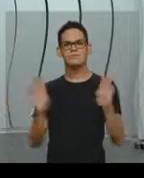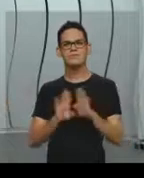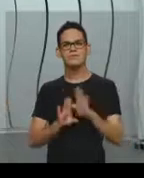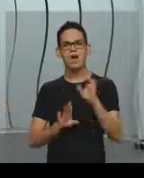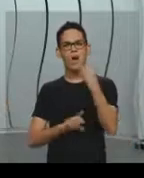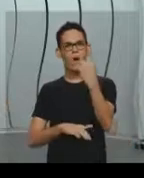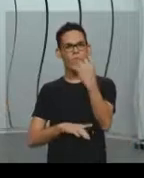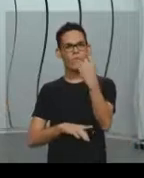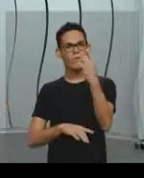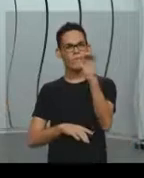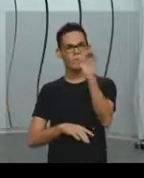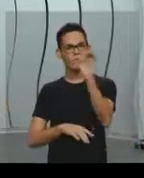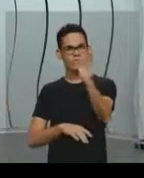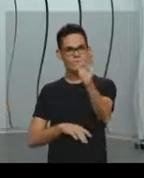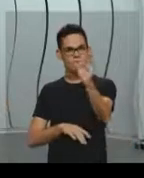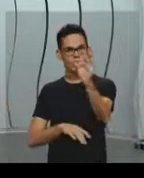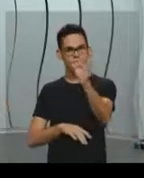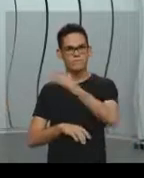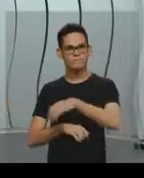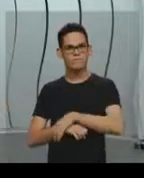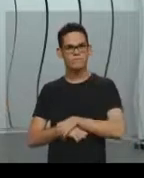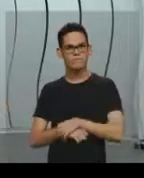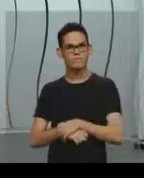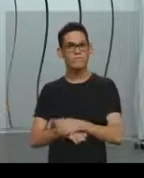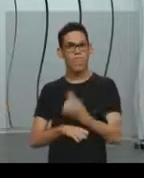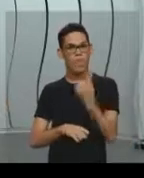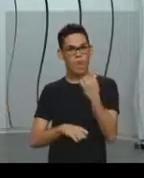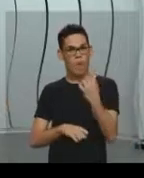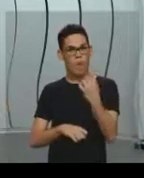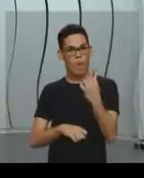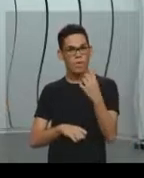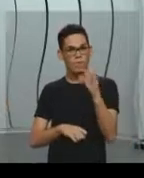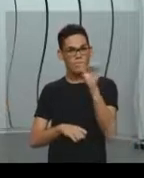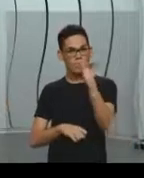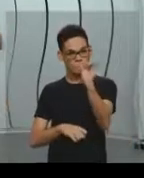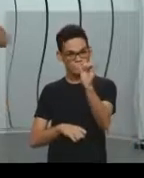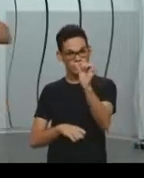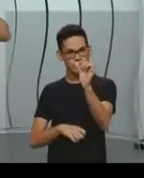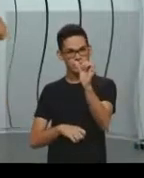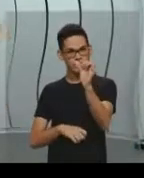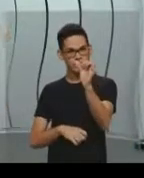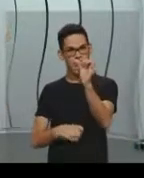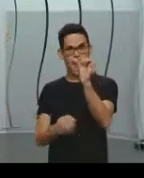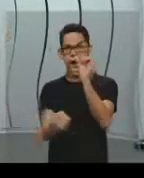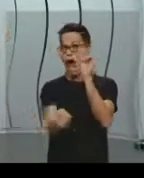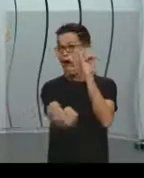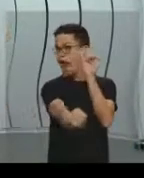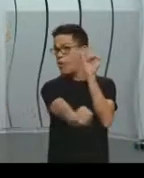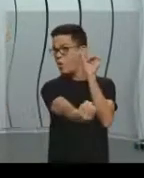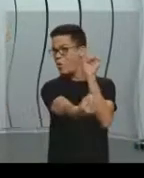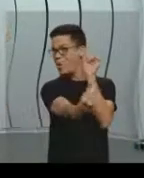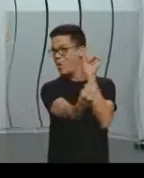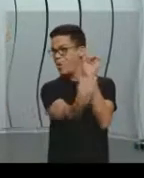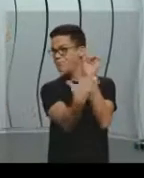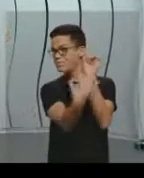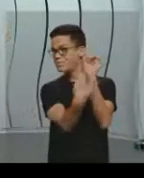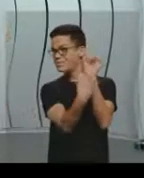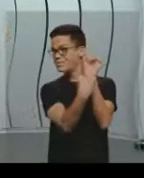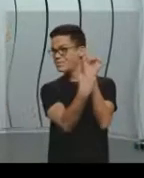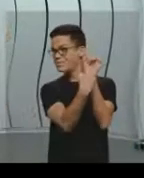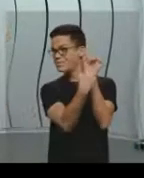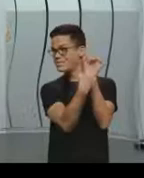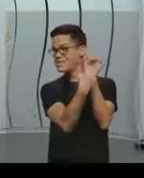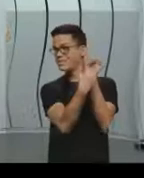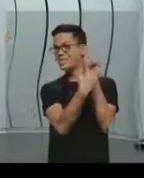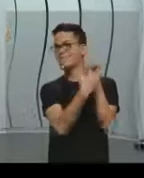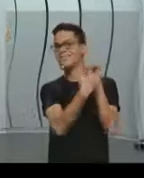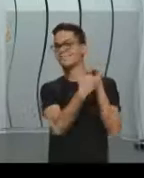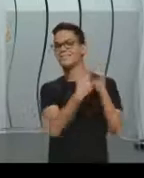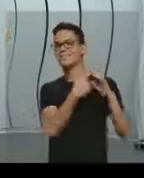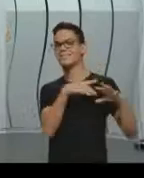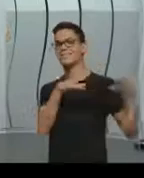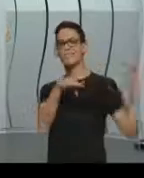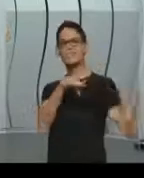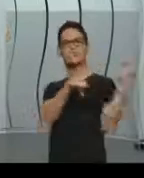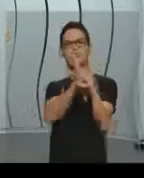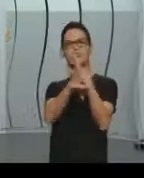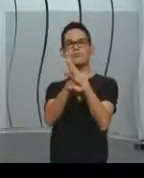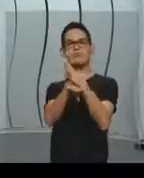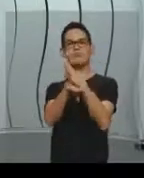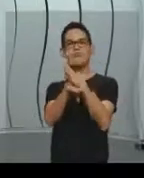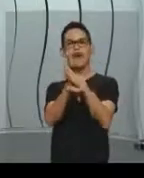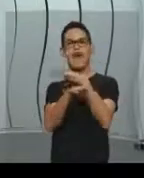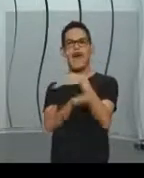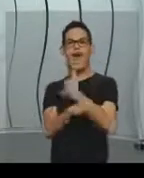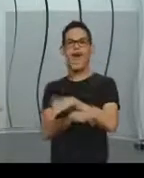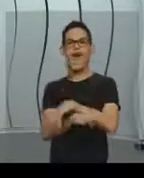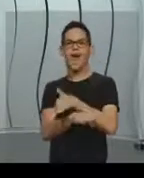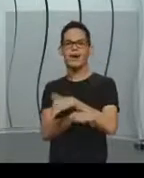furinho. Um furinho. E a luz estava entrando por este furinho e projetando a